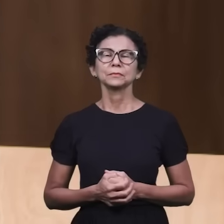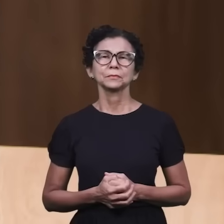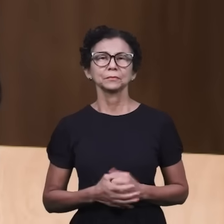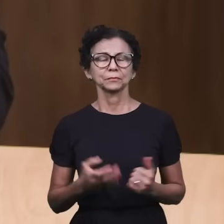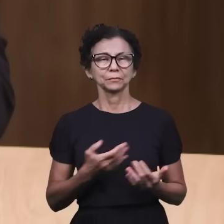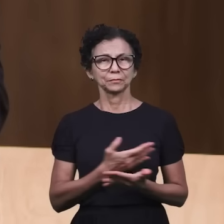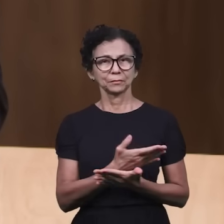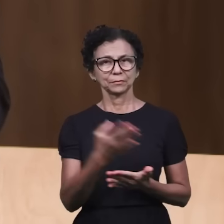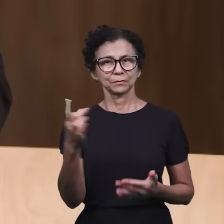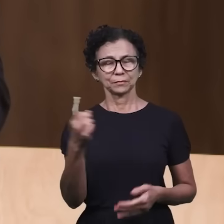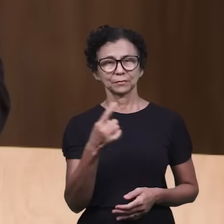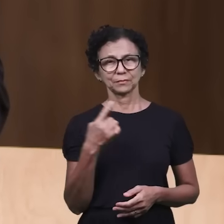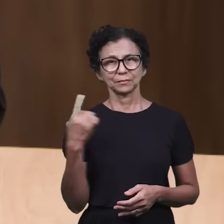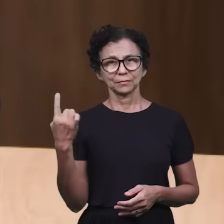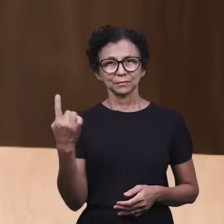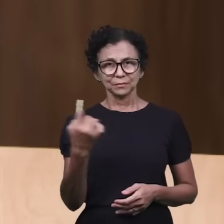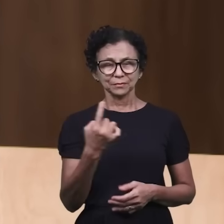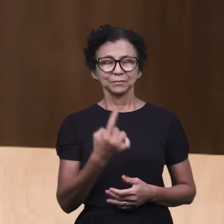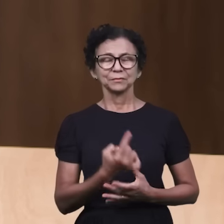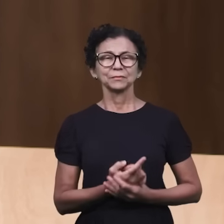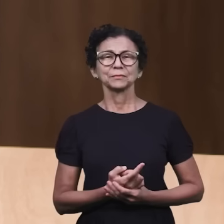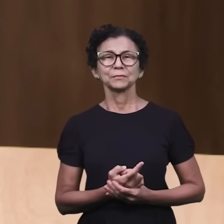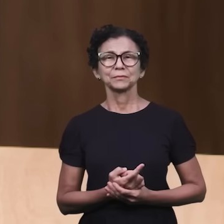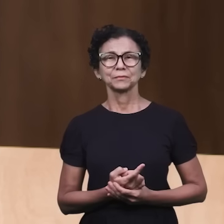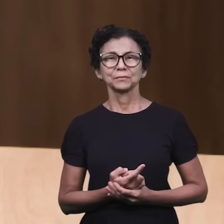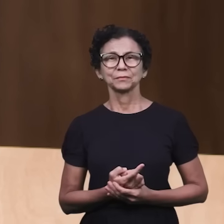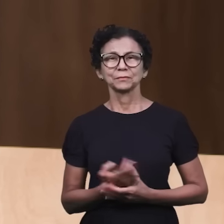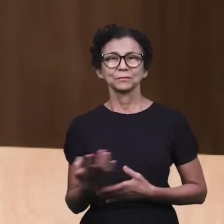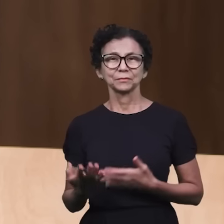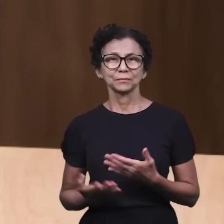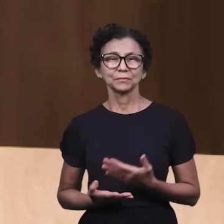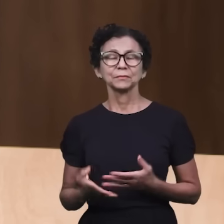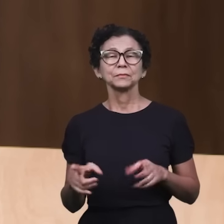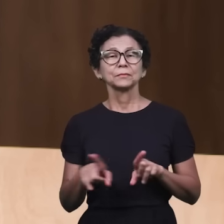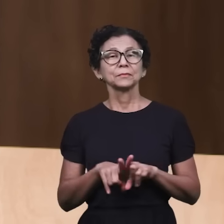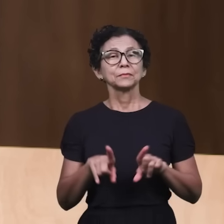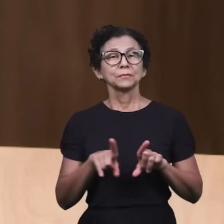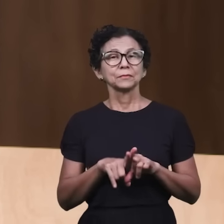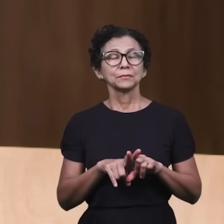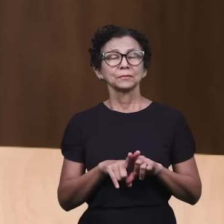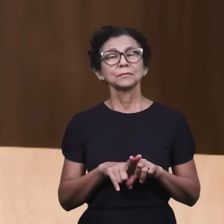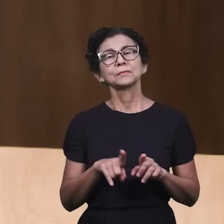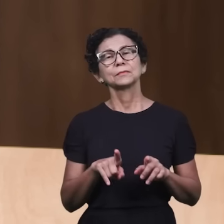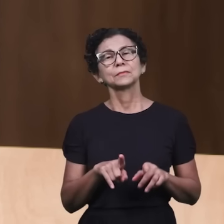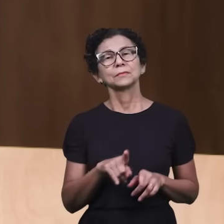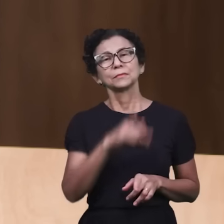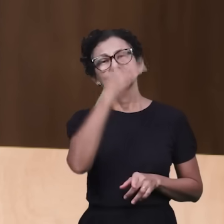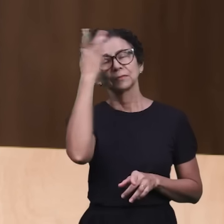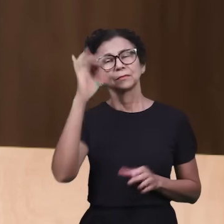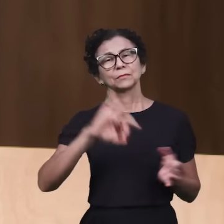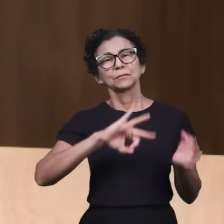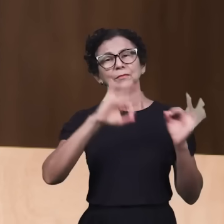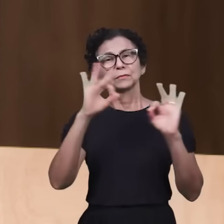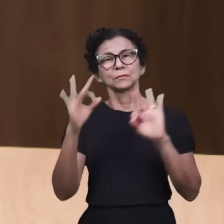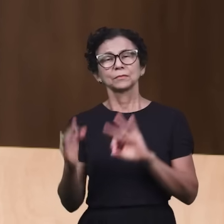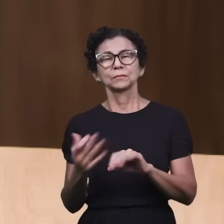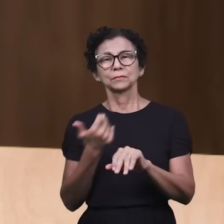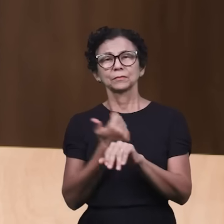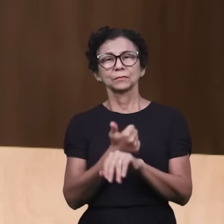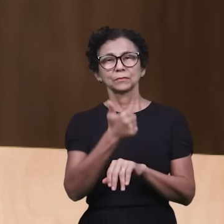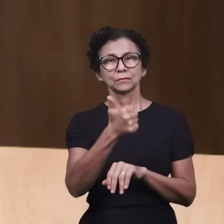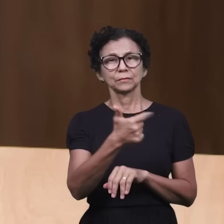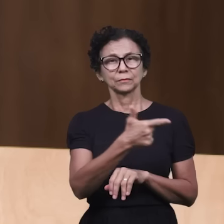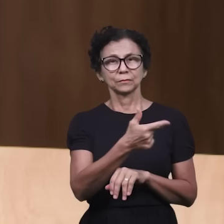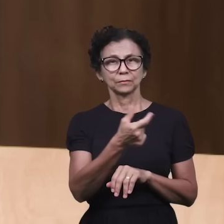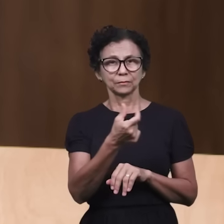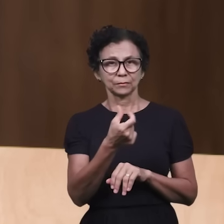Eu quero saudar a todos os nossos irmãos, aqueles que nos assistem pelo canal 126 ou pelo canal